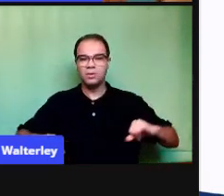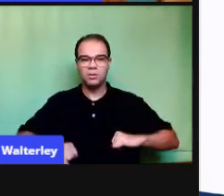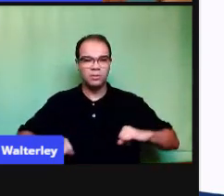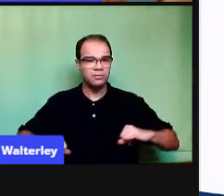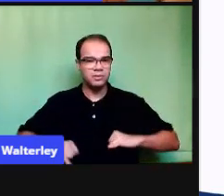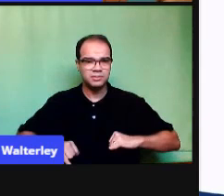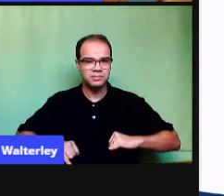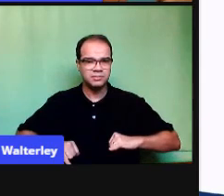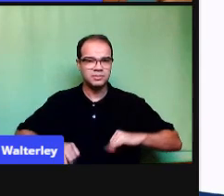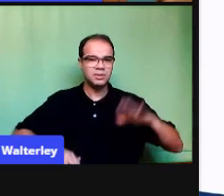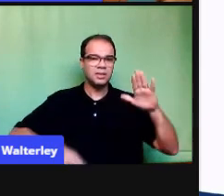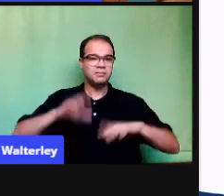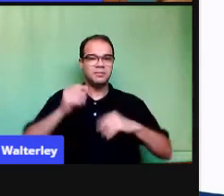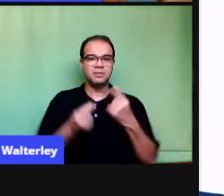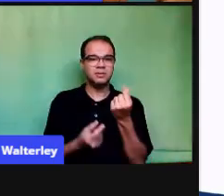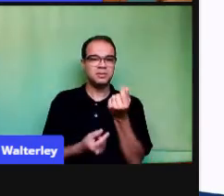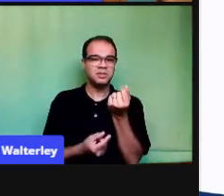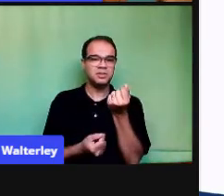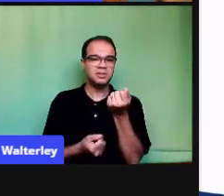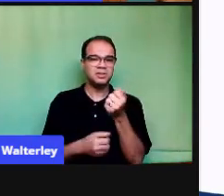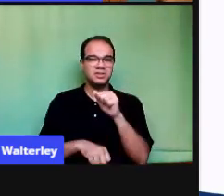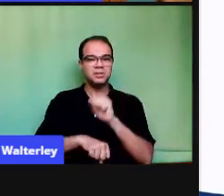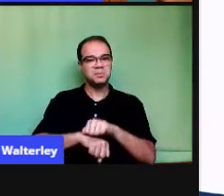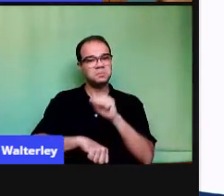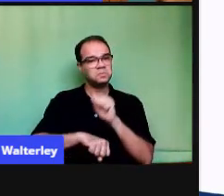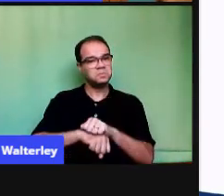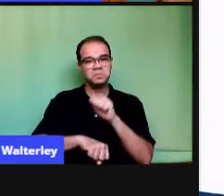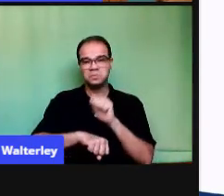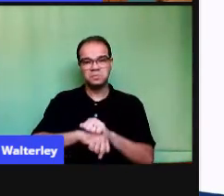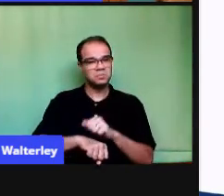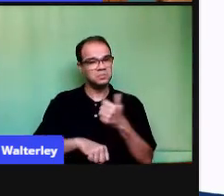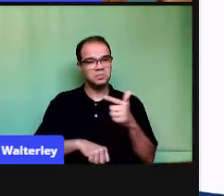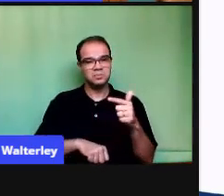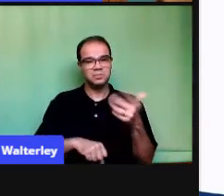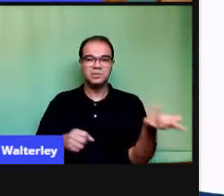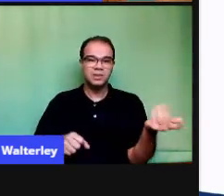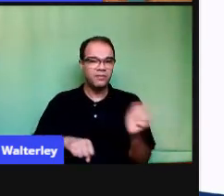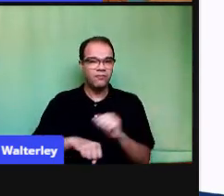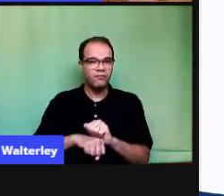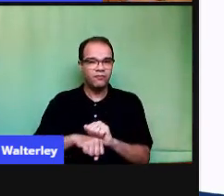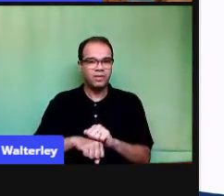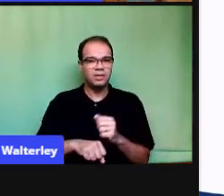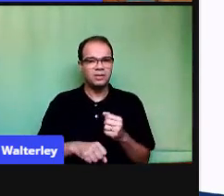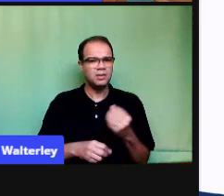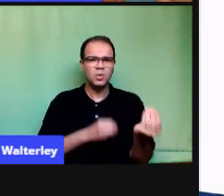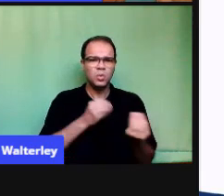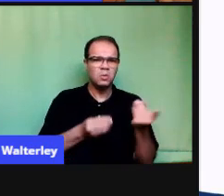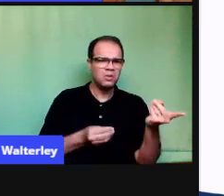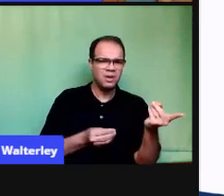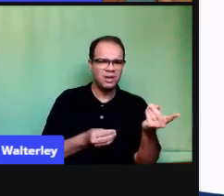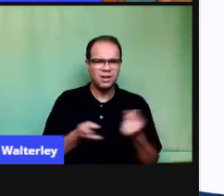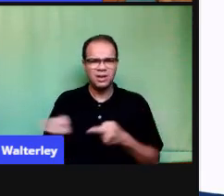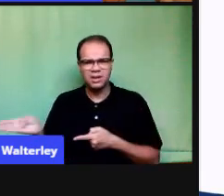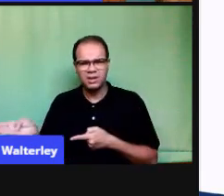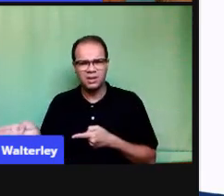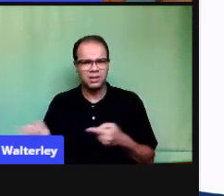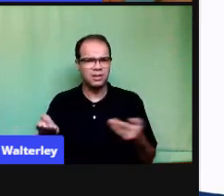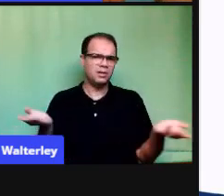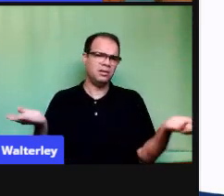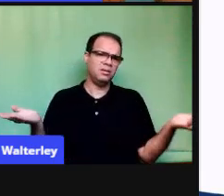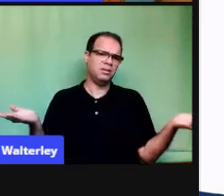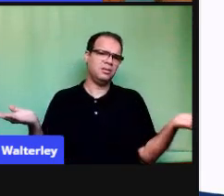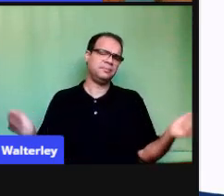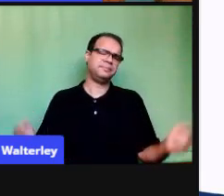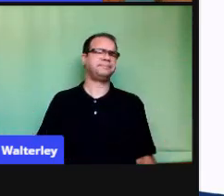que não têm recursos essenciais respeitados, e a gente vai lidar com pessoas, com uma camada da população que muitas vezes não tem